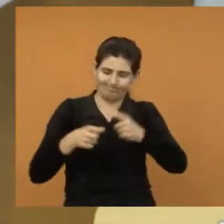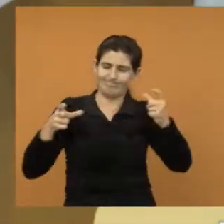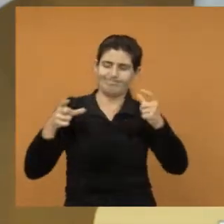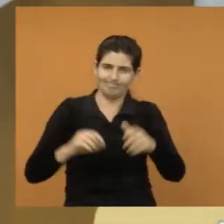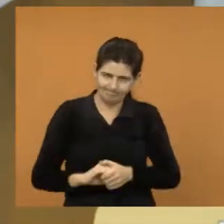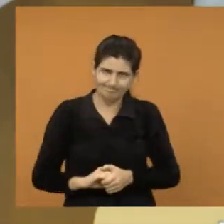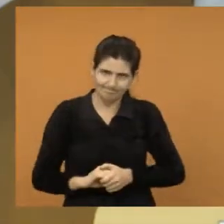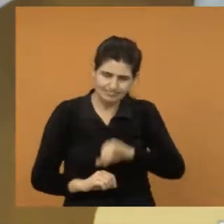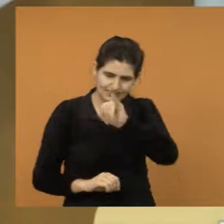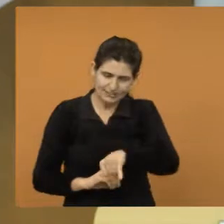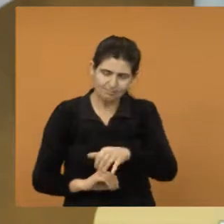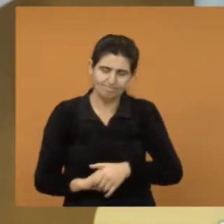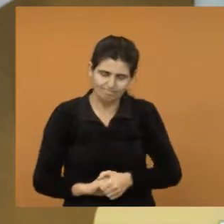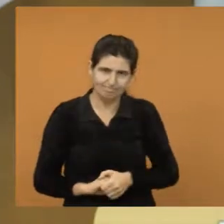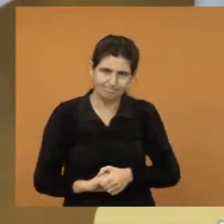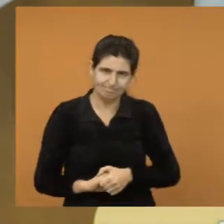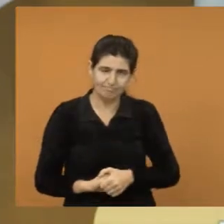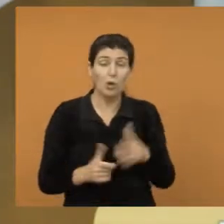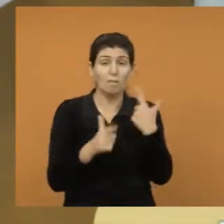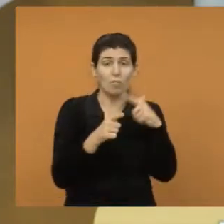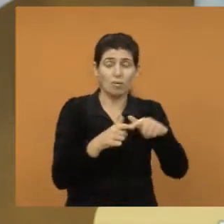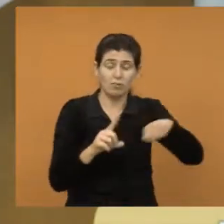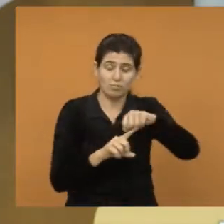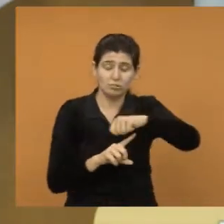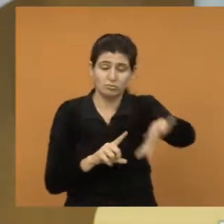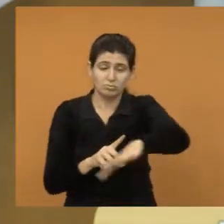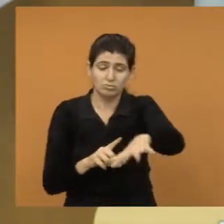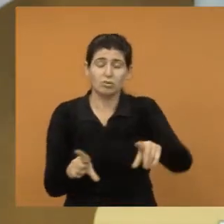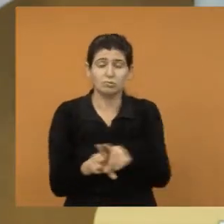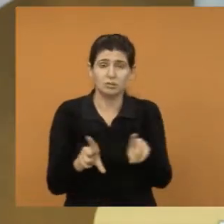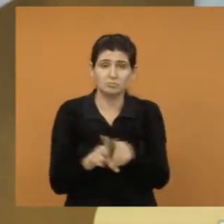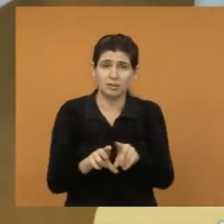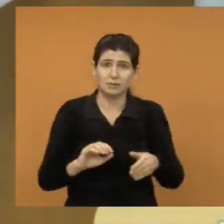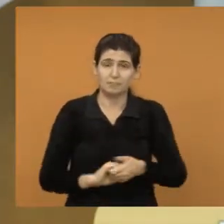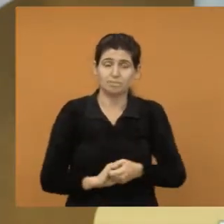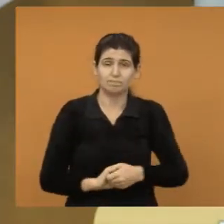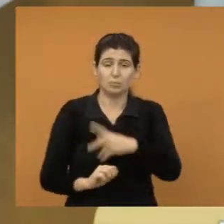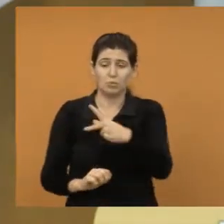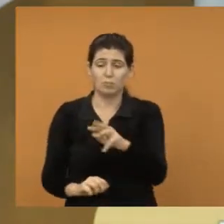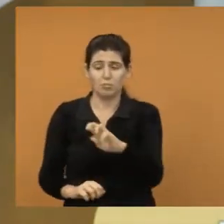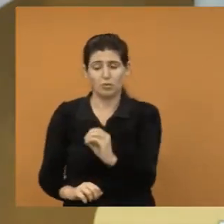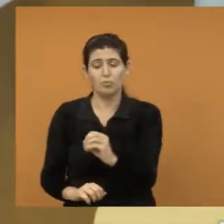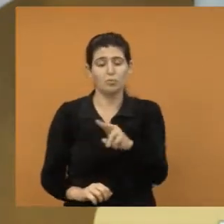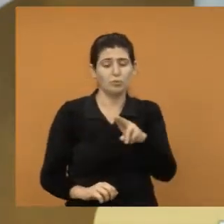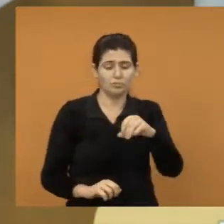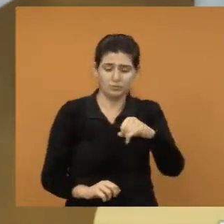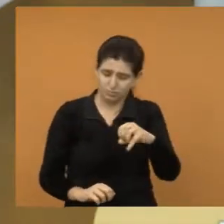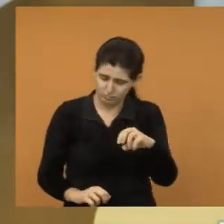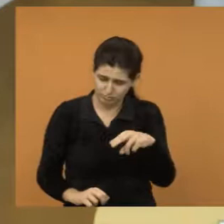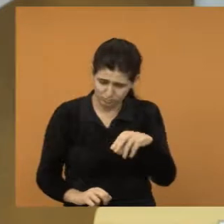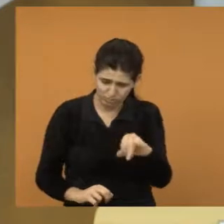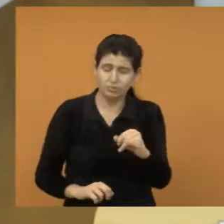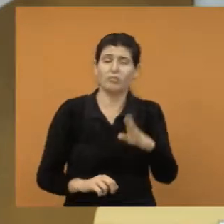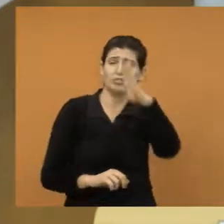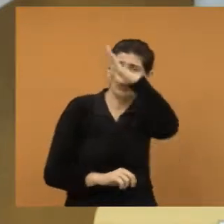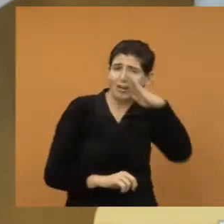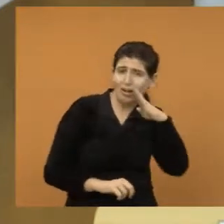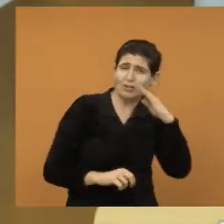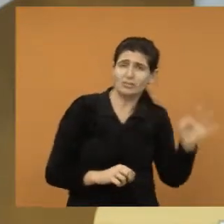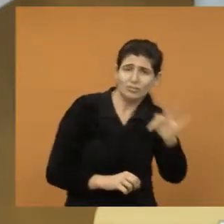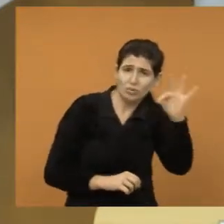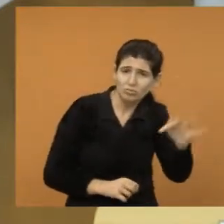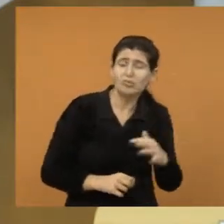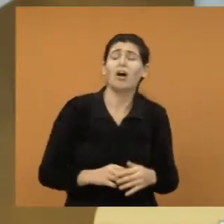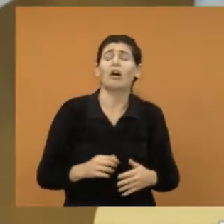outros programas sociais estão sendo desmontados. ProUni, FIES, que garantiam o acesso